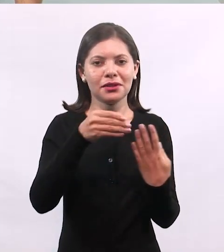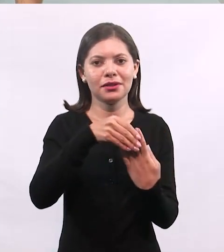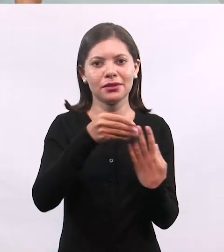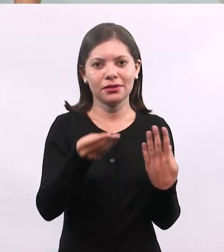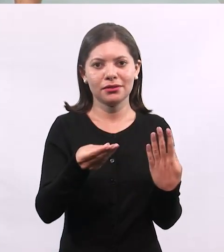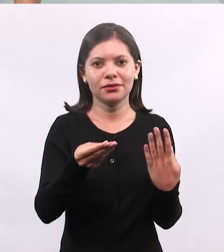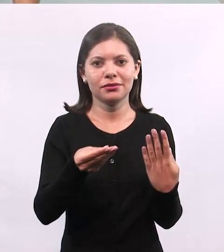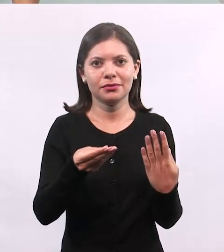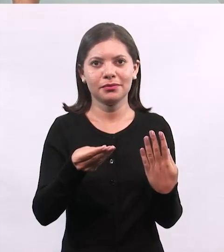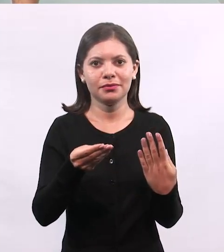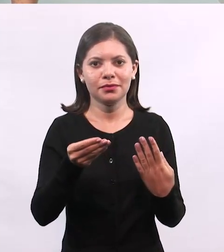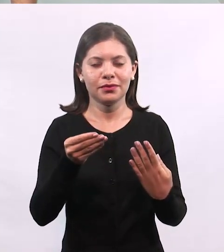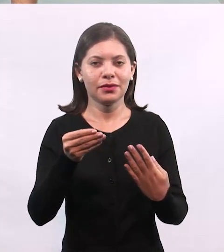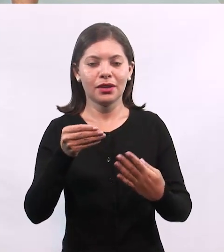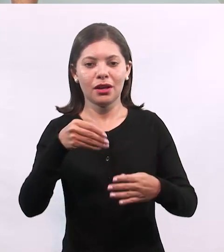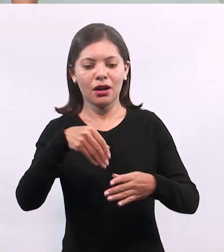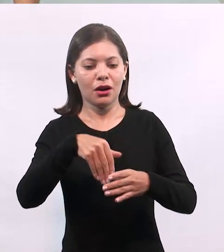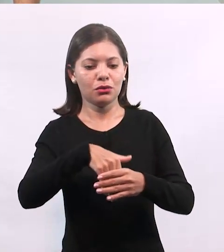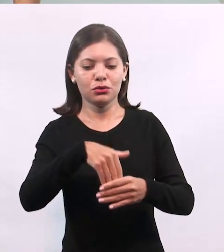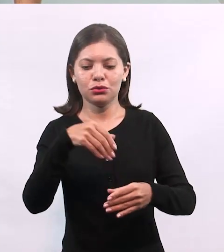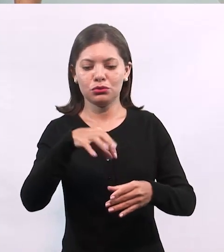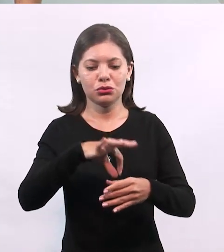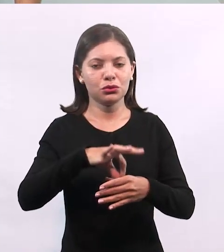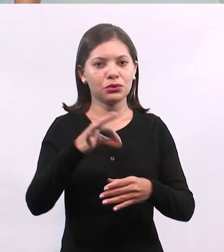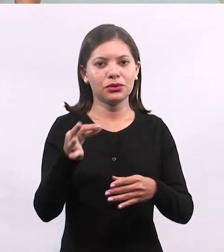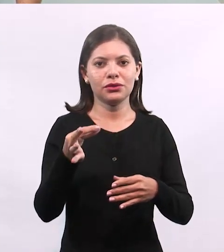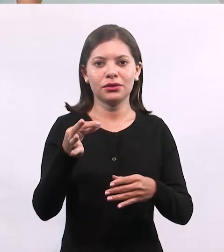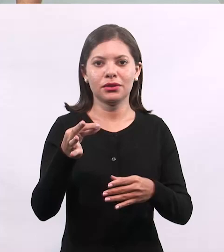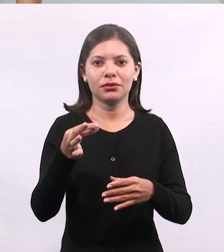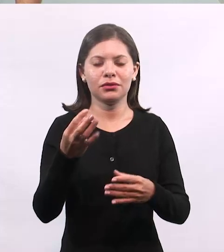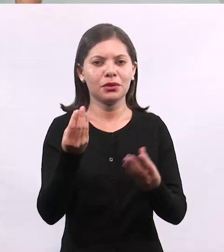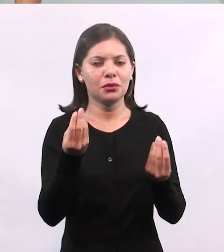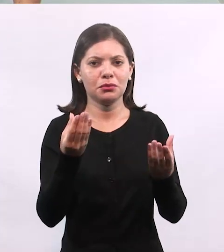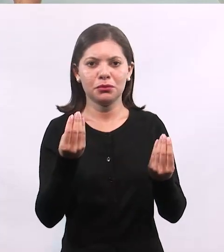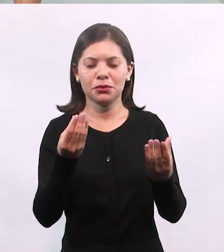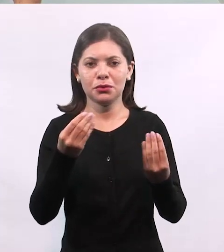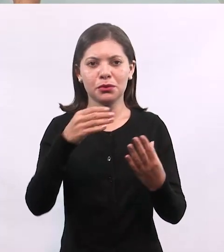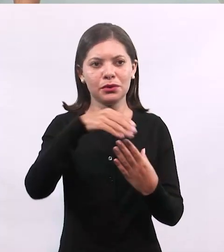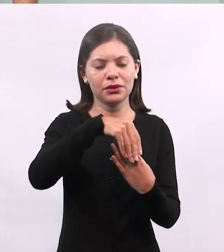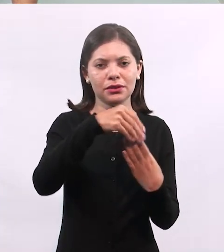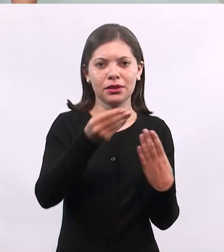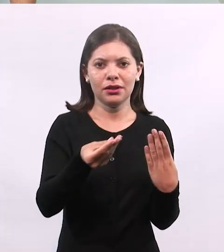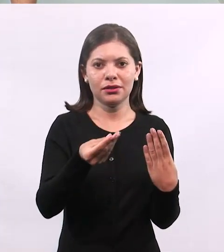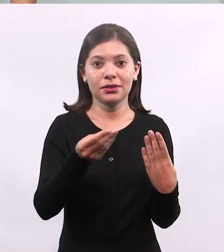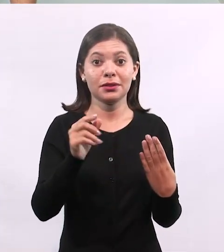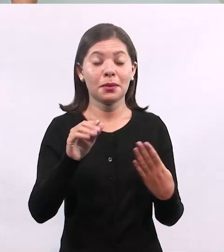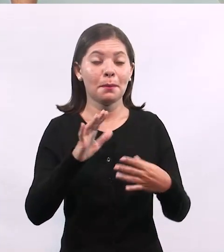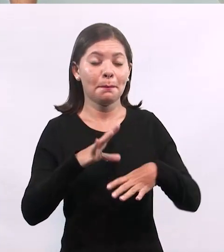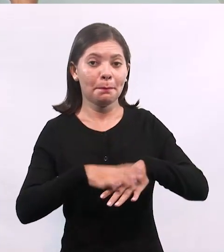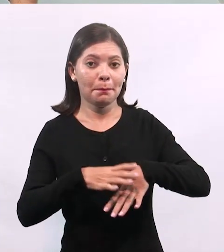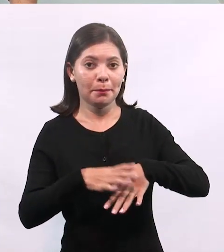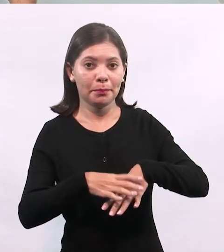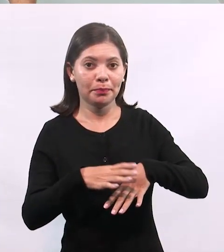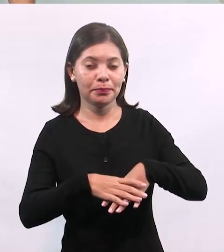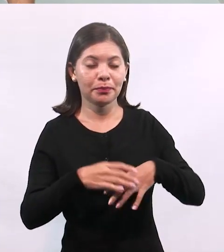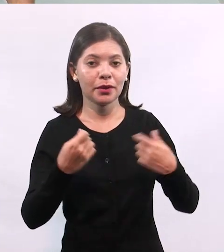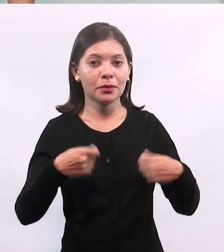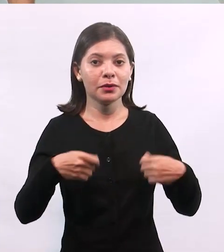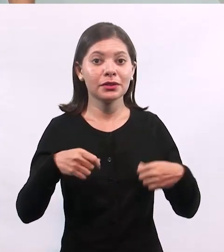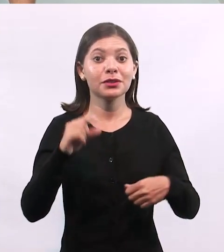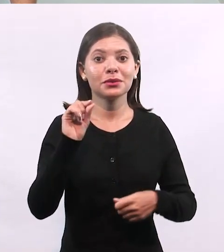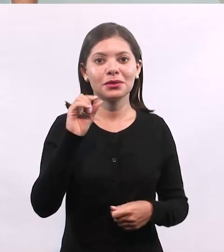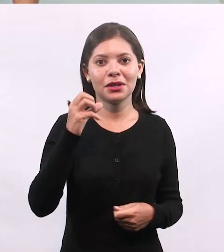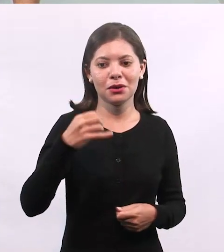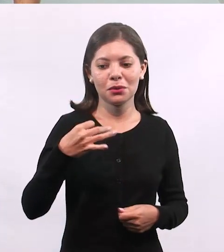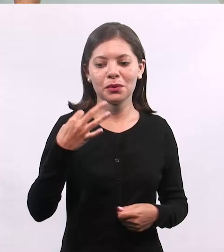Ice dentro de um baralho ao sortear uma carta do baralho Já que no baralho tem mais cartas mas em matemática a gente precisa quantificar